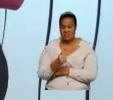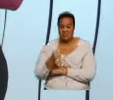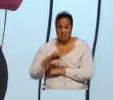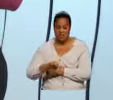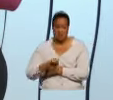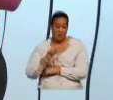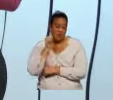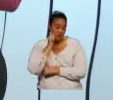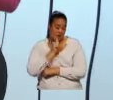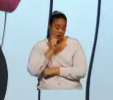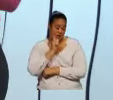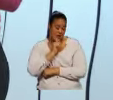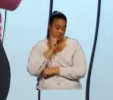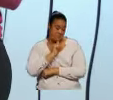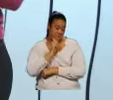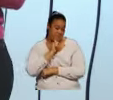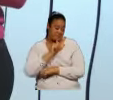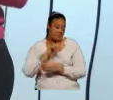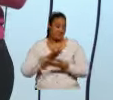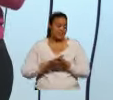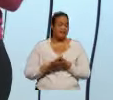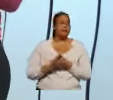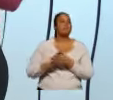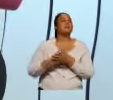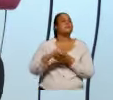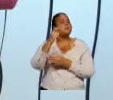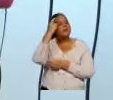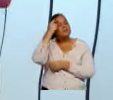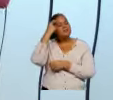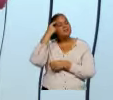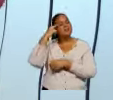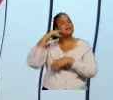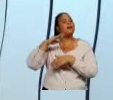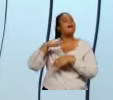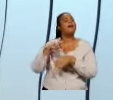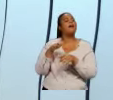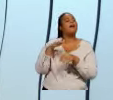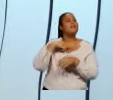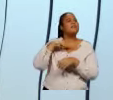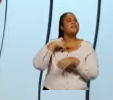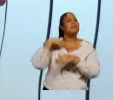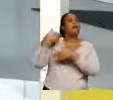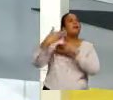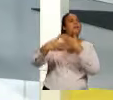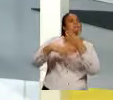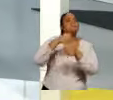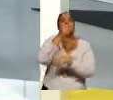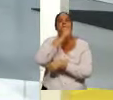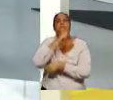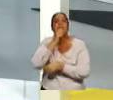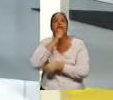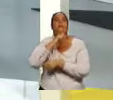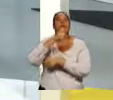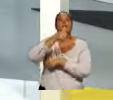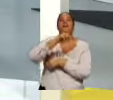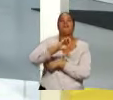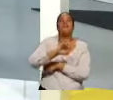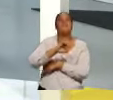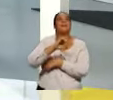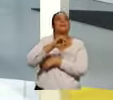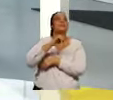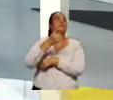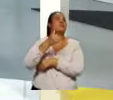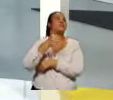claro que pode essa marca é ampliada a gente conhece muitos avós bisavós com 90 com